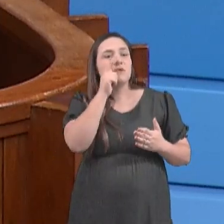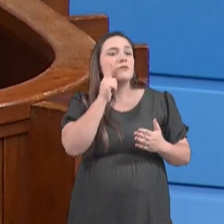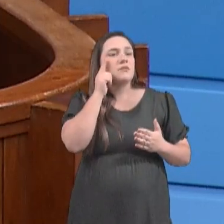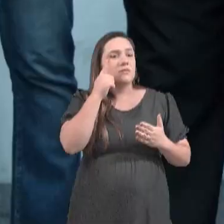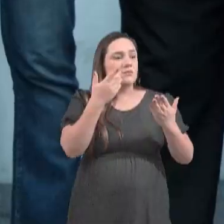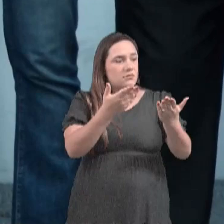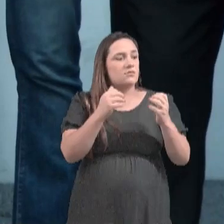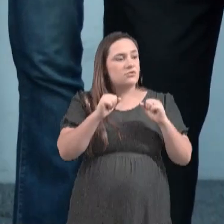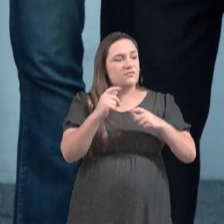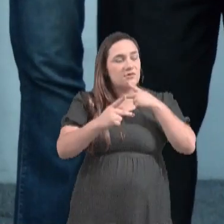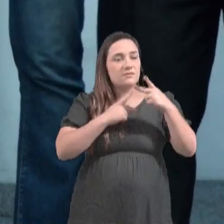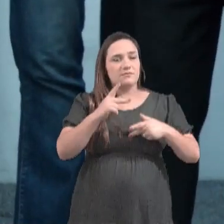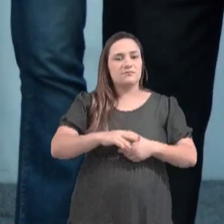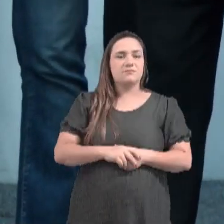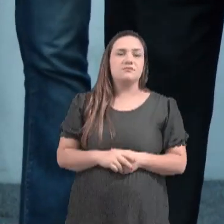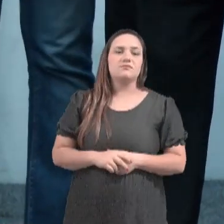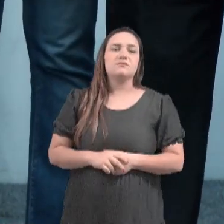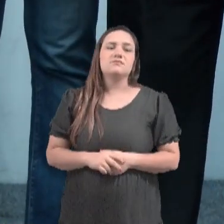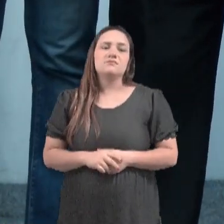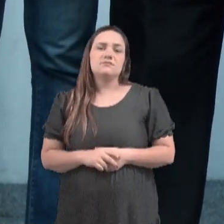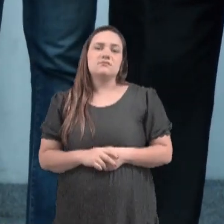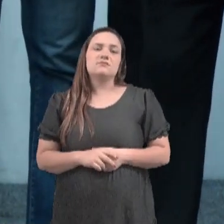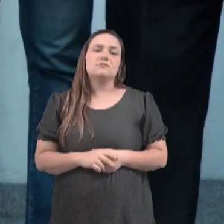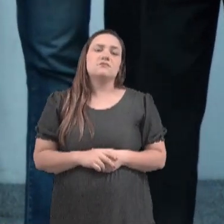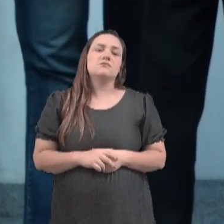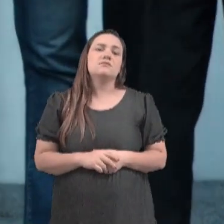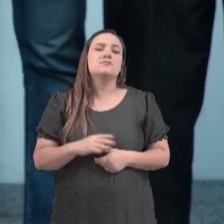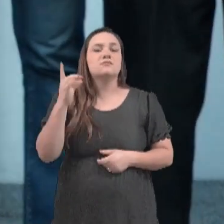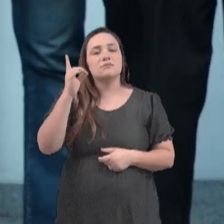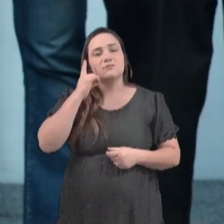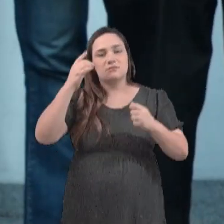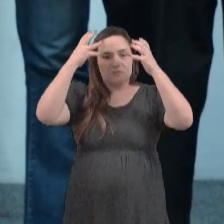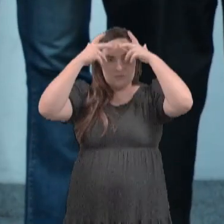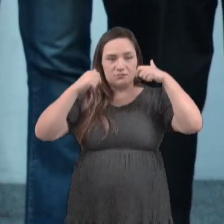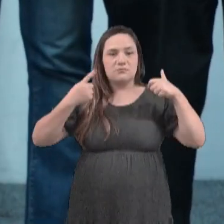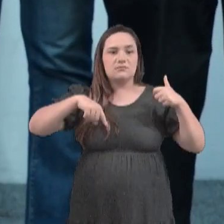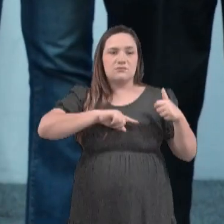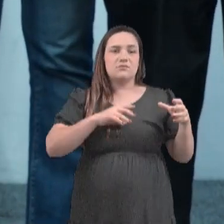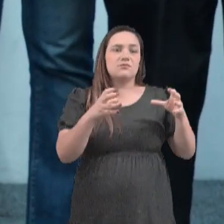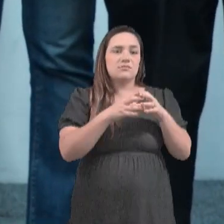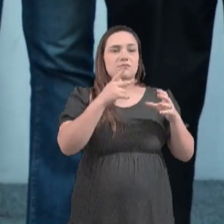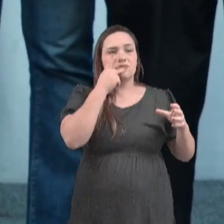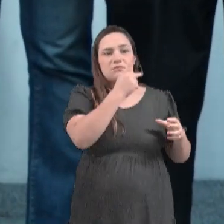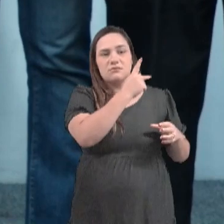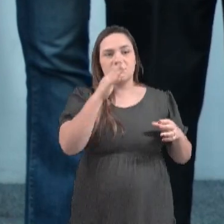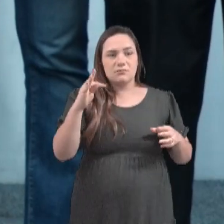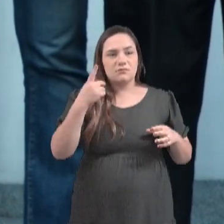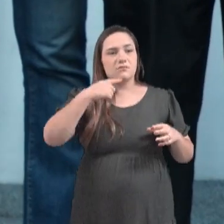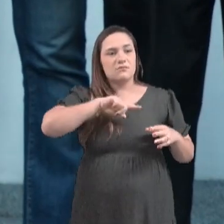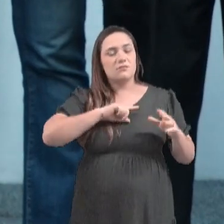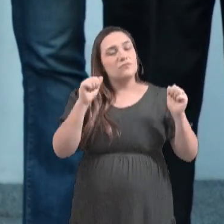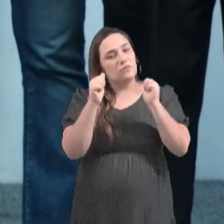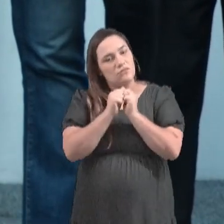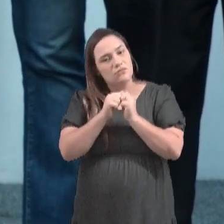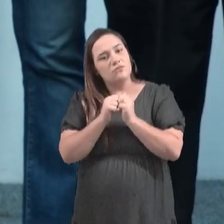Gleciane, a parte da senhora. Deputado Paulo Duarte, primeiro a gente vem aqui em nome da bancada do PT me somar ao